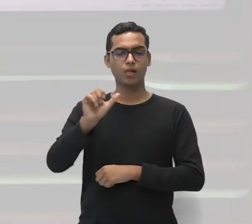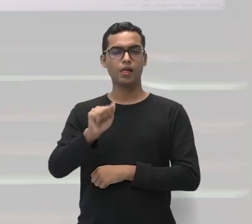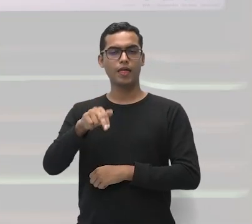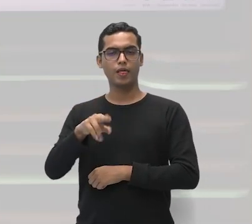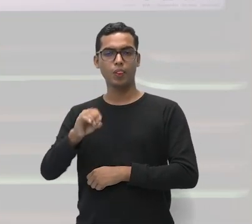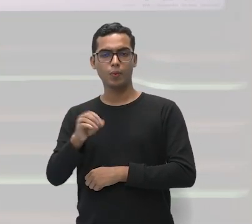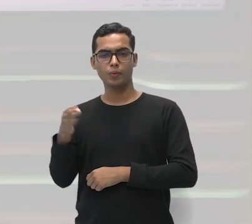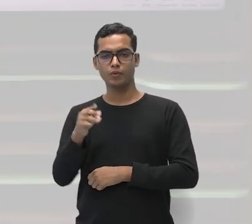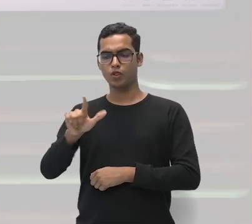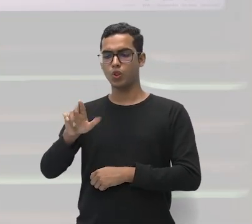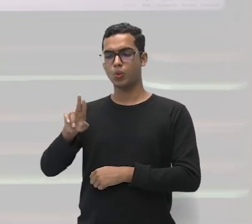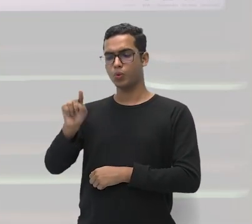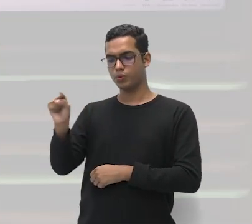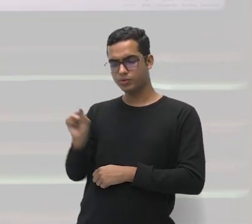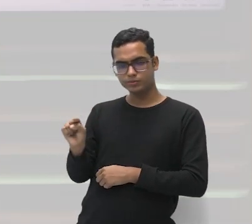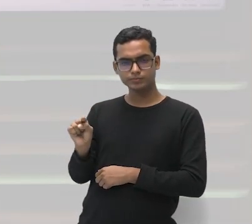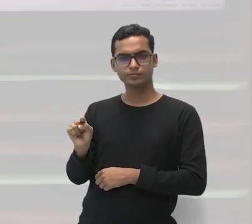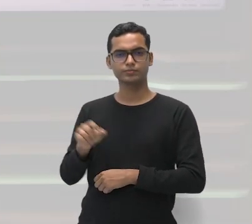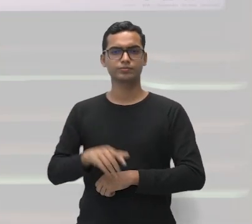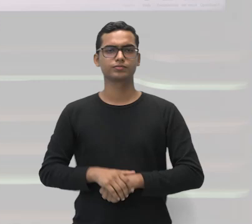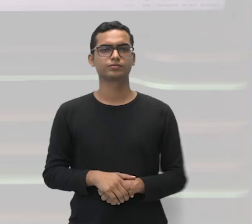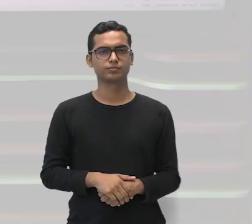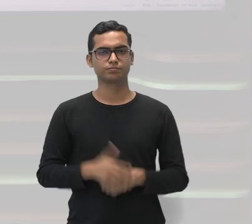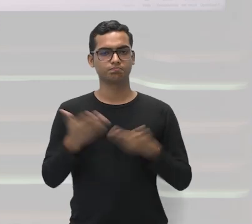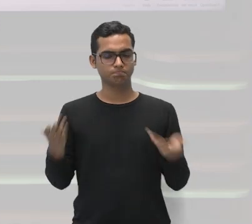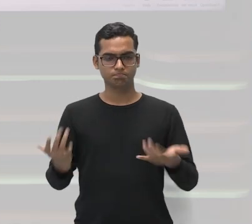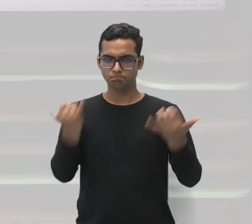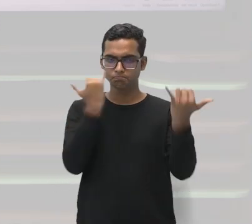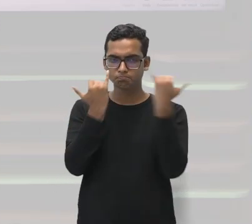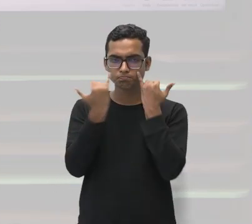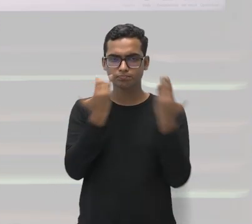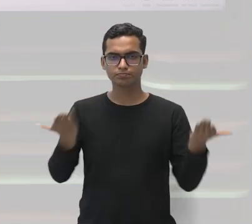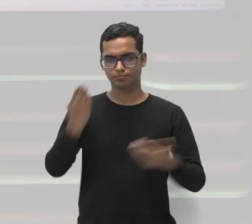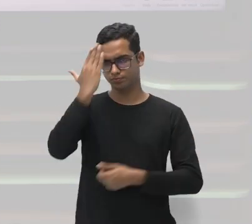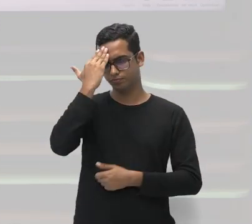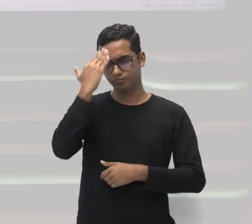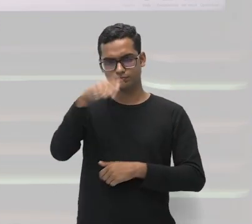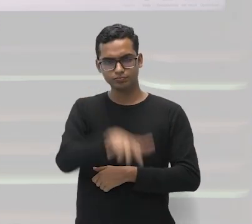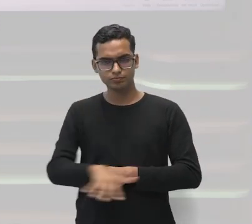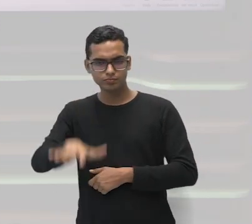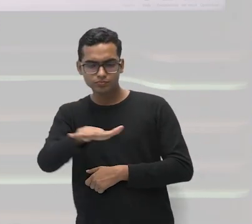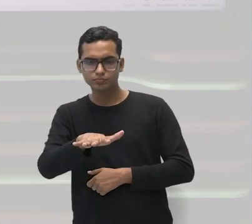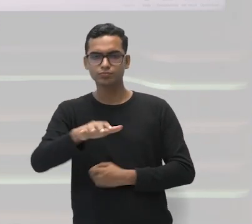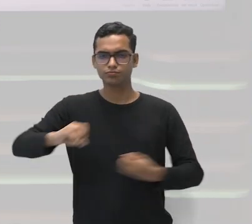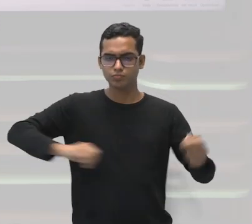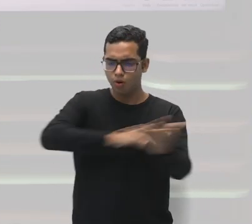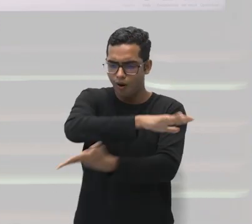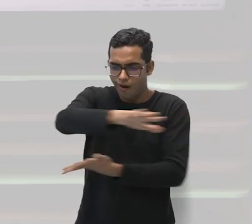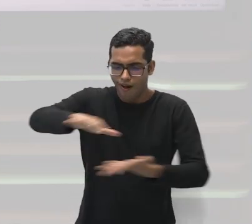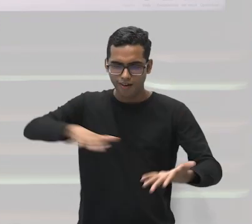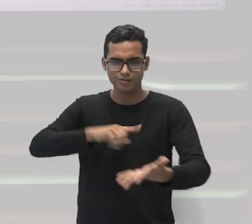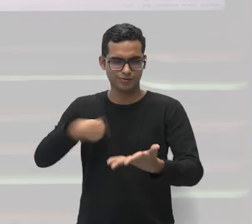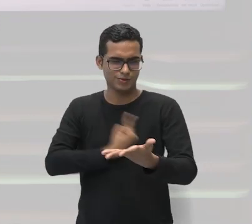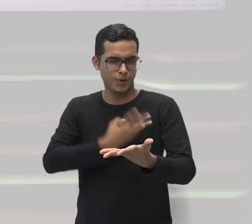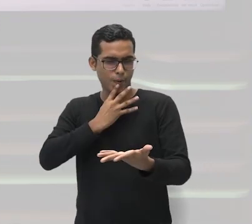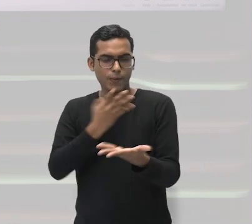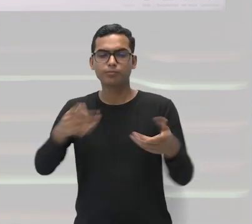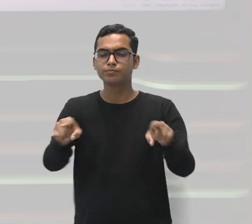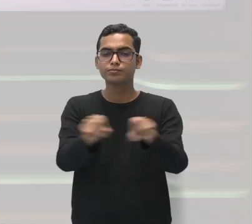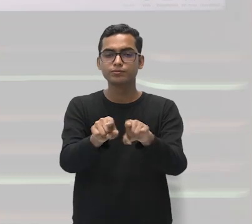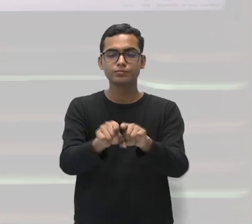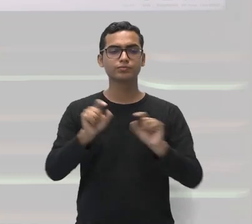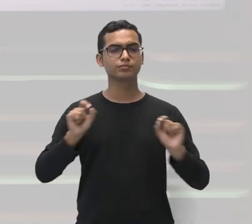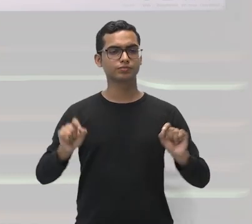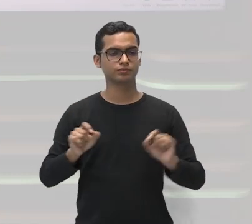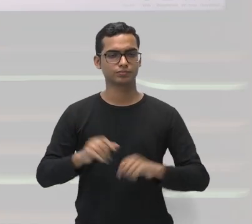E aí, meus queridos alunos, com base nessa informação, nessa viagem no universo, no espaço, nós iremos também